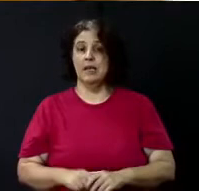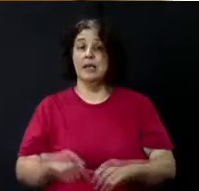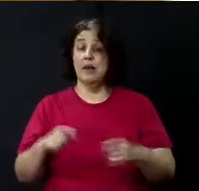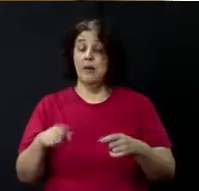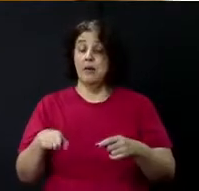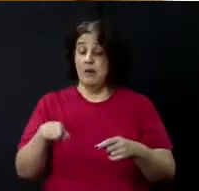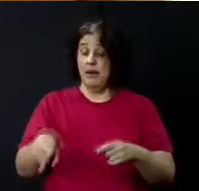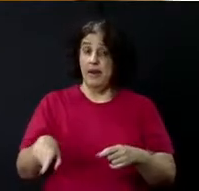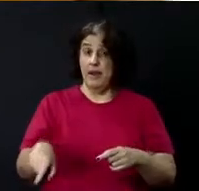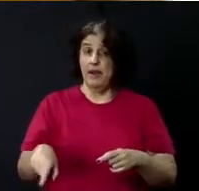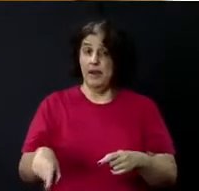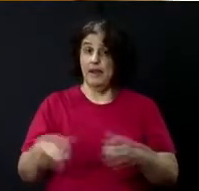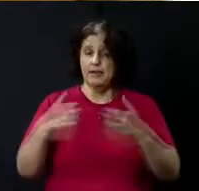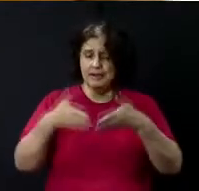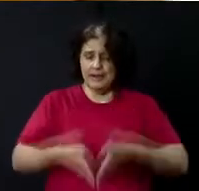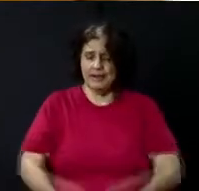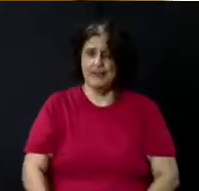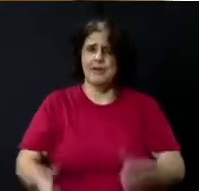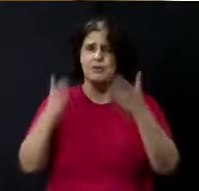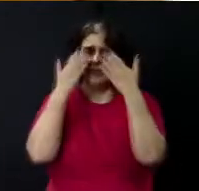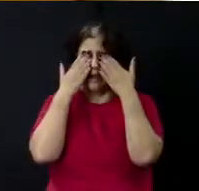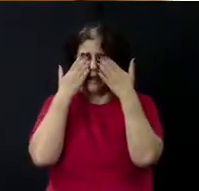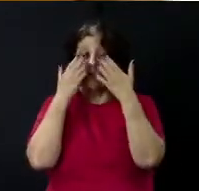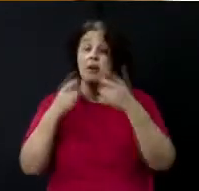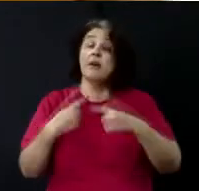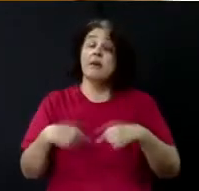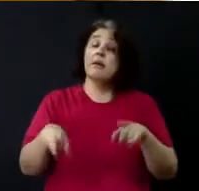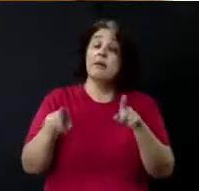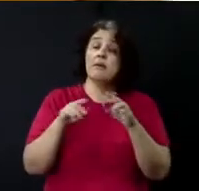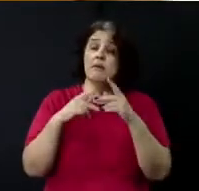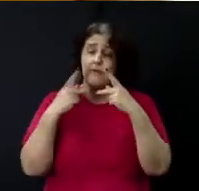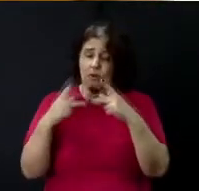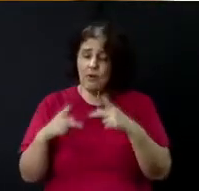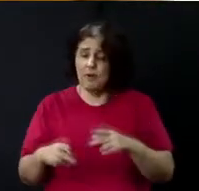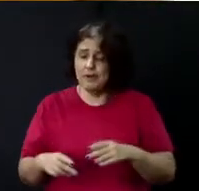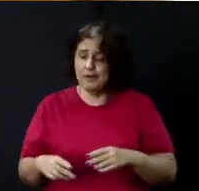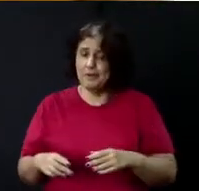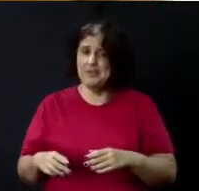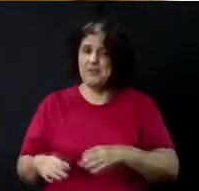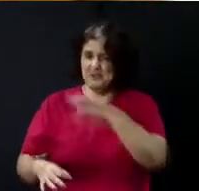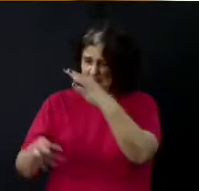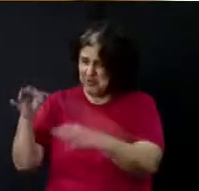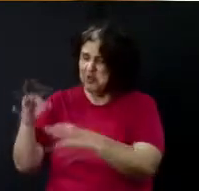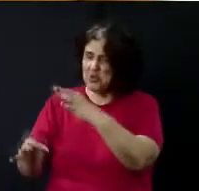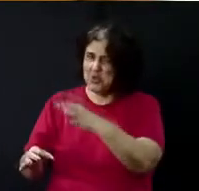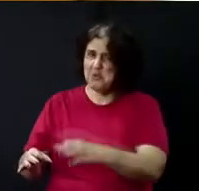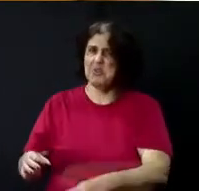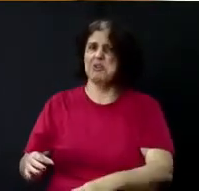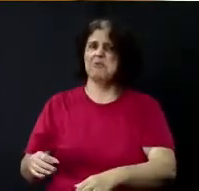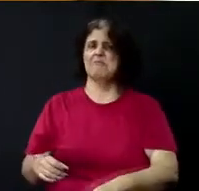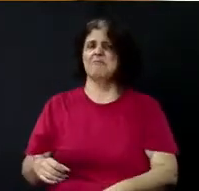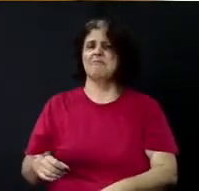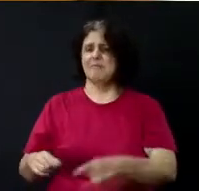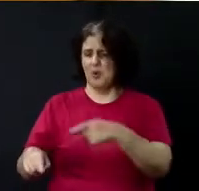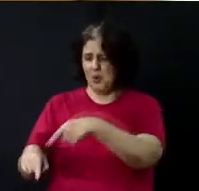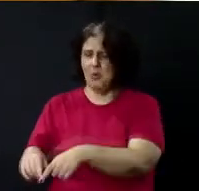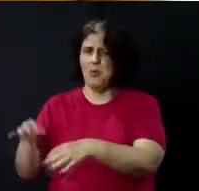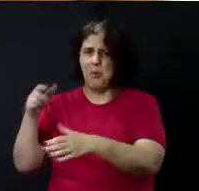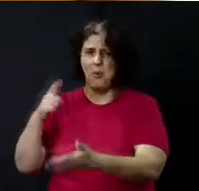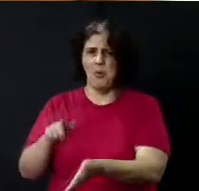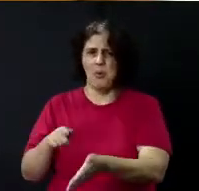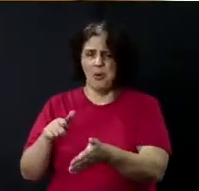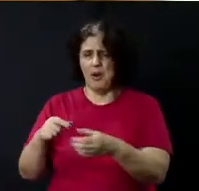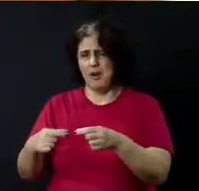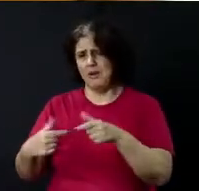sob esta pena. Esse era o senso. Mas Jesus quebra o senso. Jesus diz